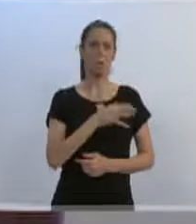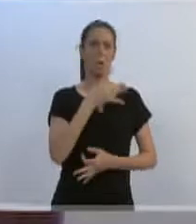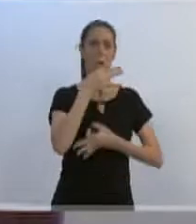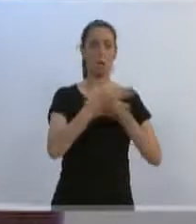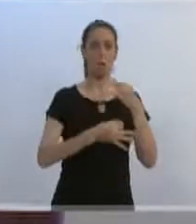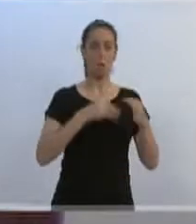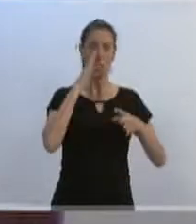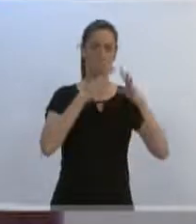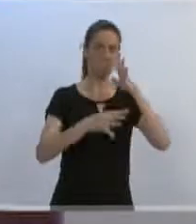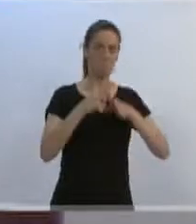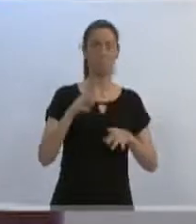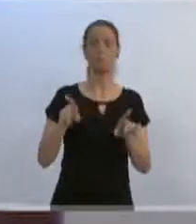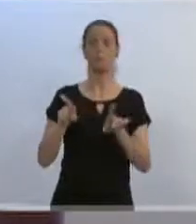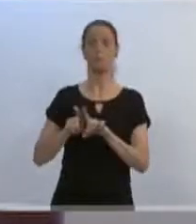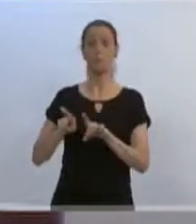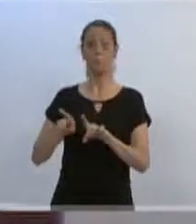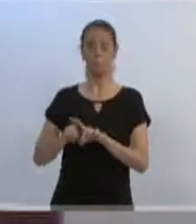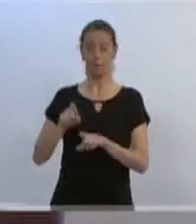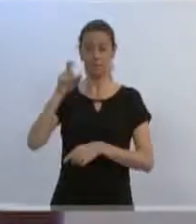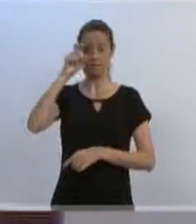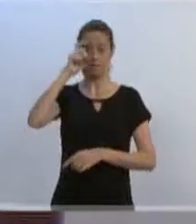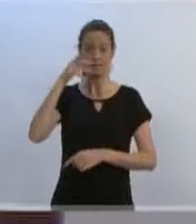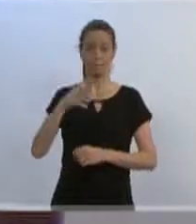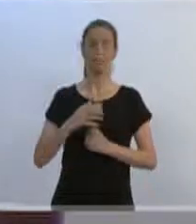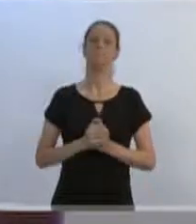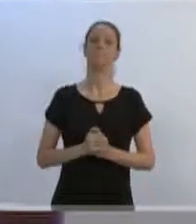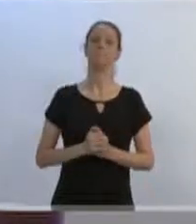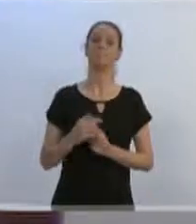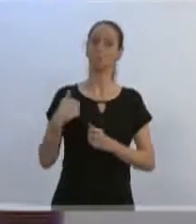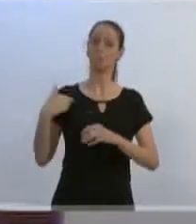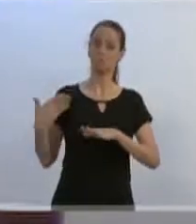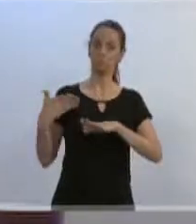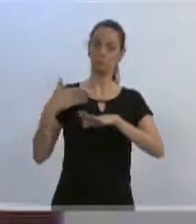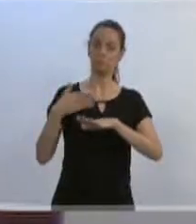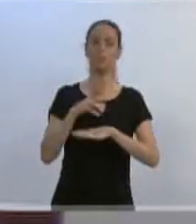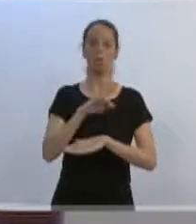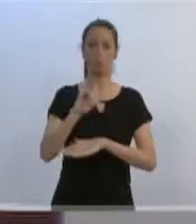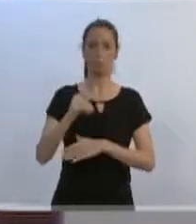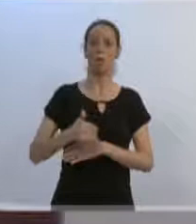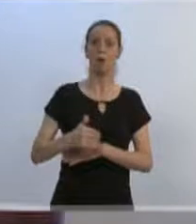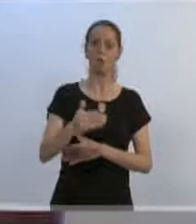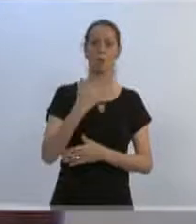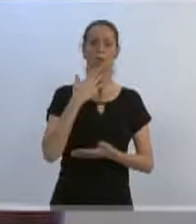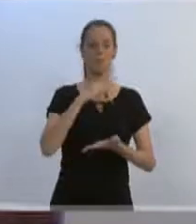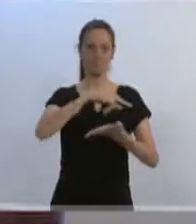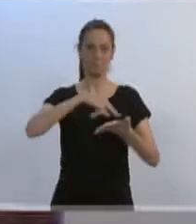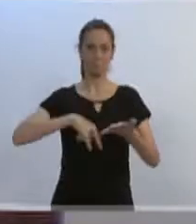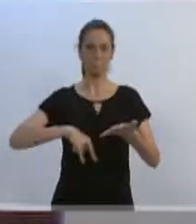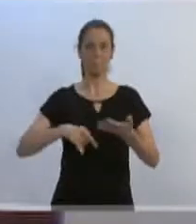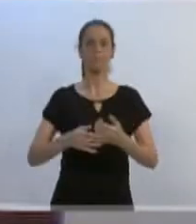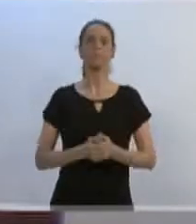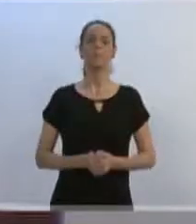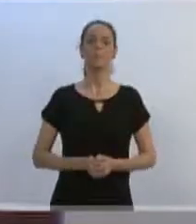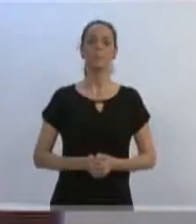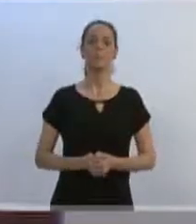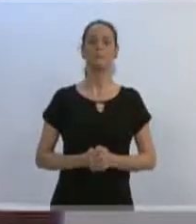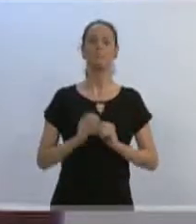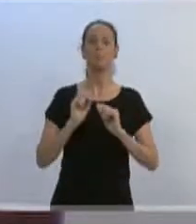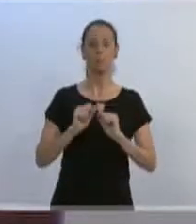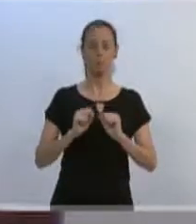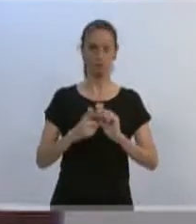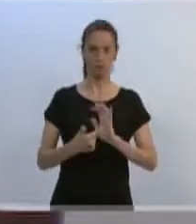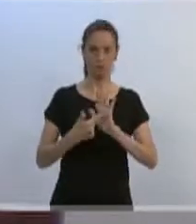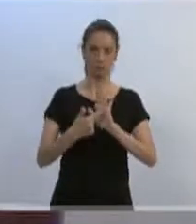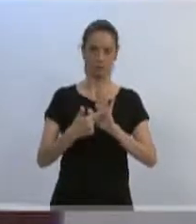dizer nós compartilhar e que também entrei eu entrar com o requerimento naquele momento para mostrar aqui no